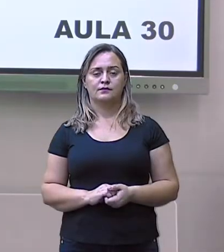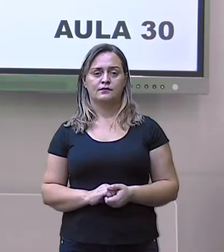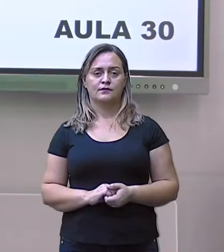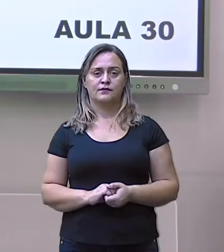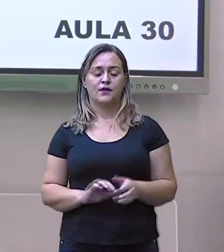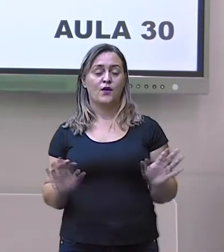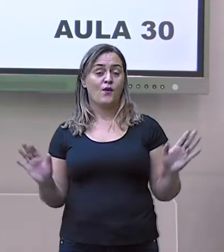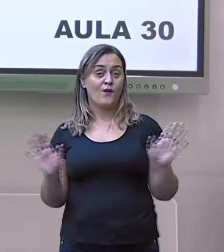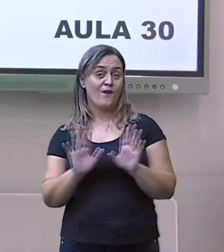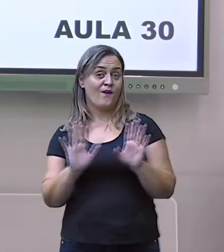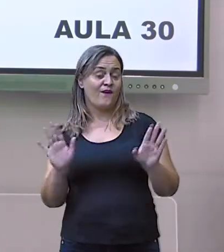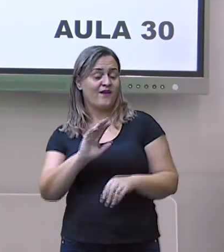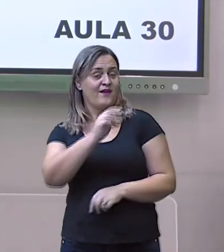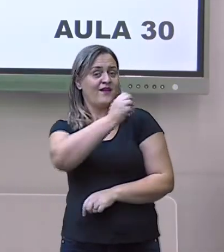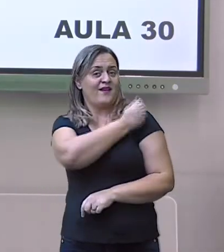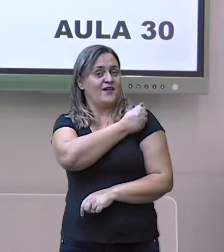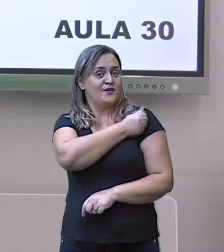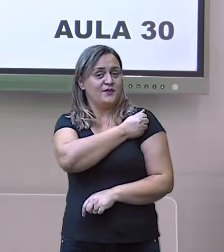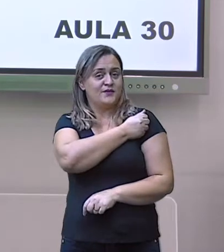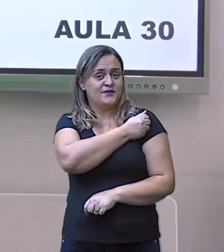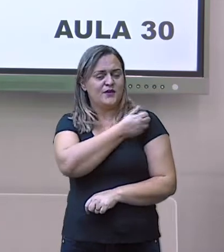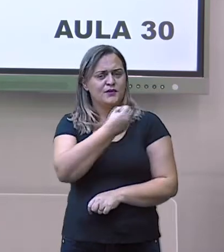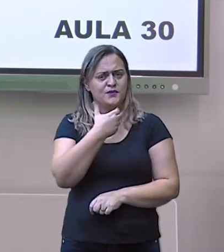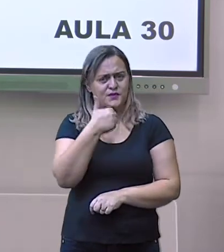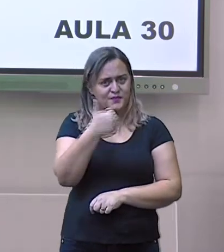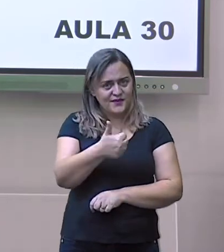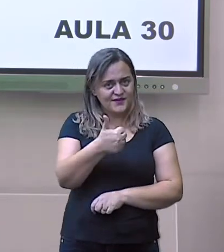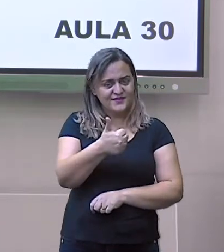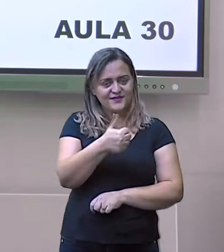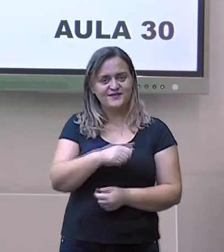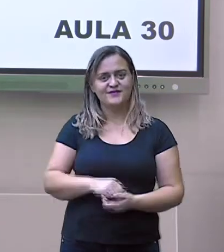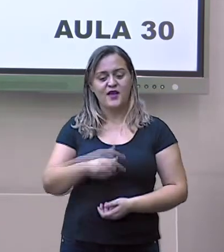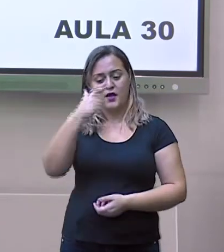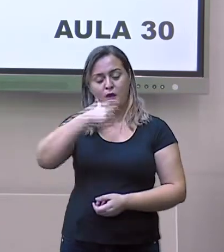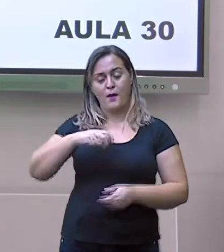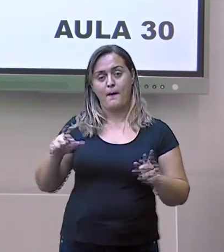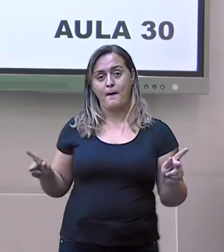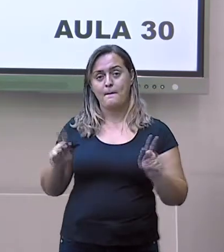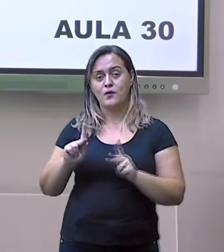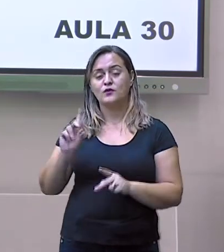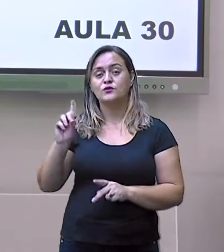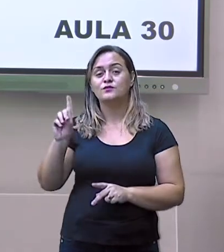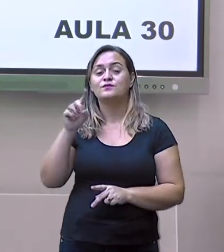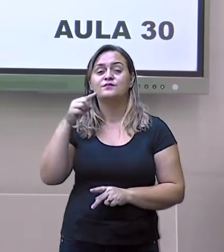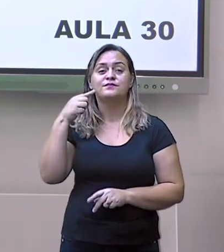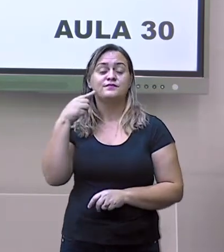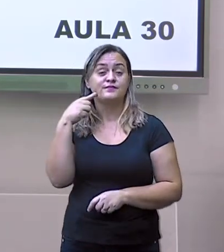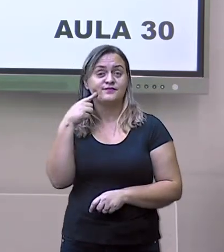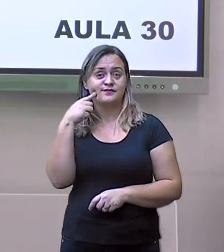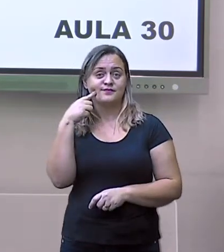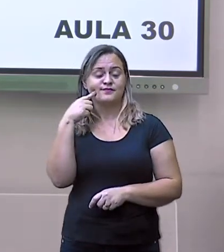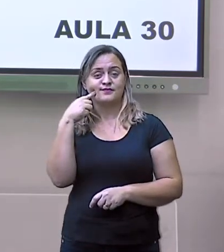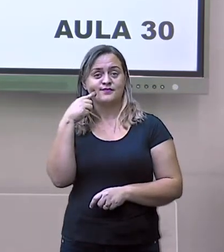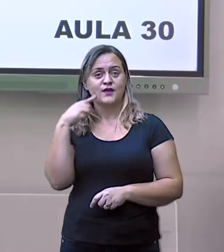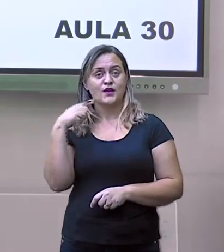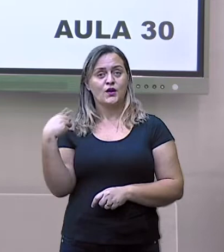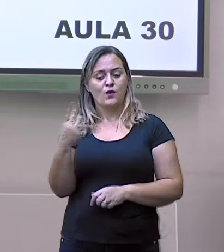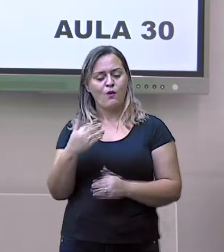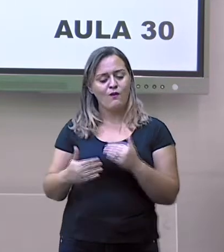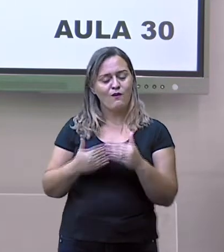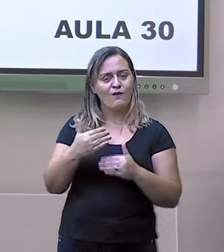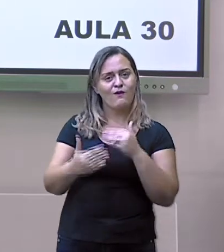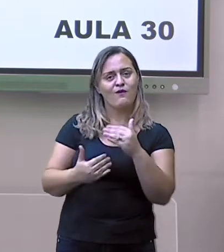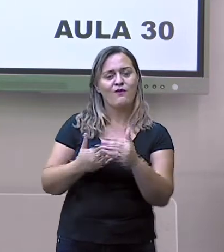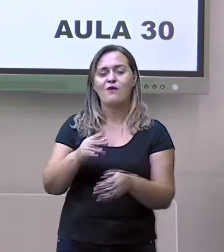Olá, queridos estudantes, tudo bem com vocês? Eu sou a professora Daniele Cristine e nós vamos dar continuidade aos nossos